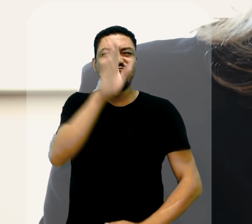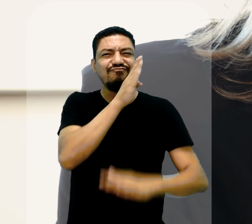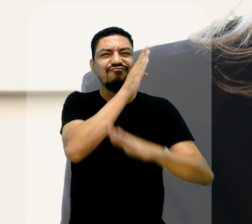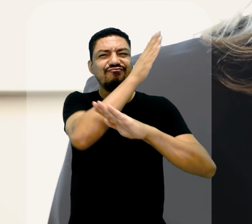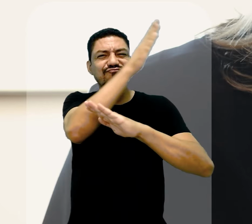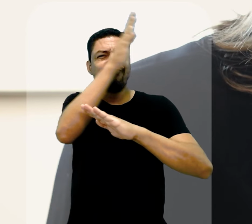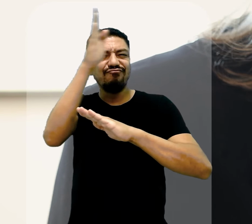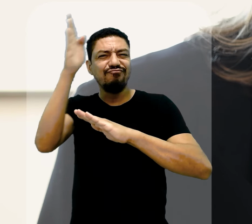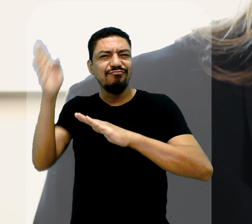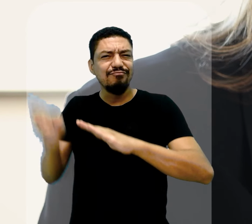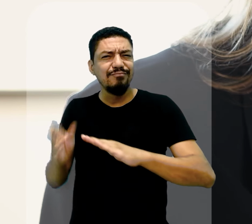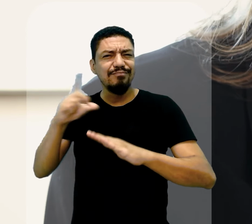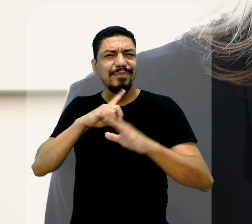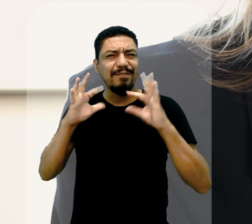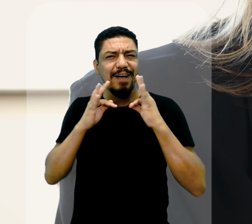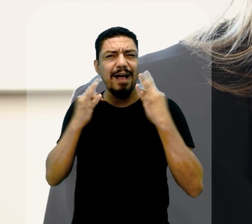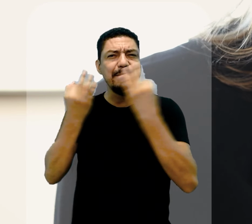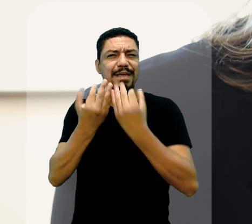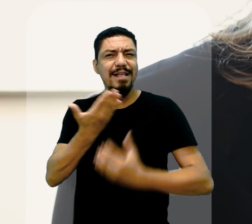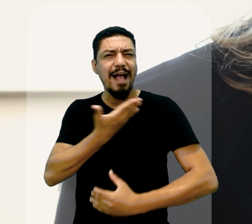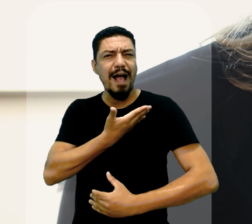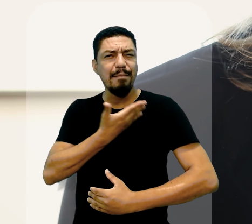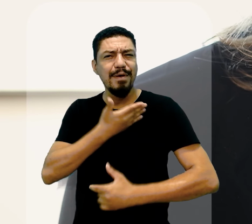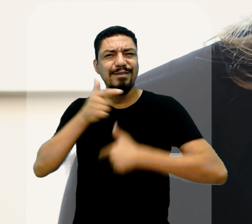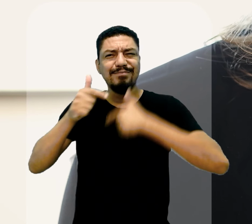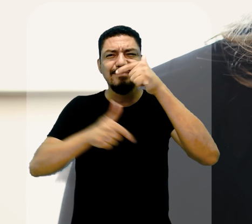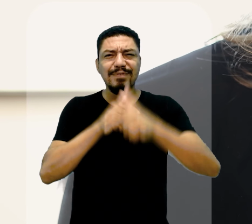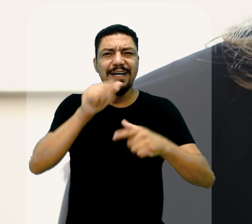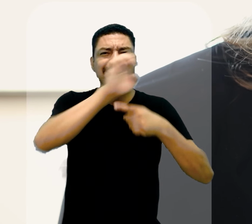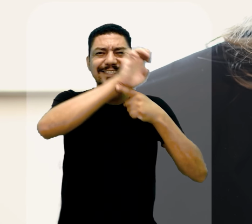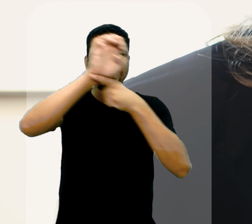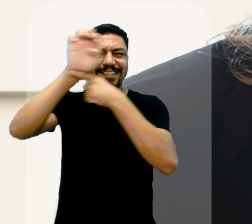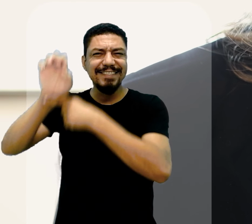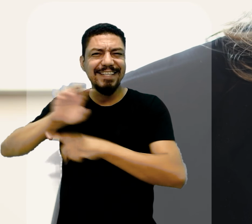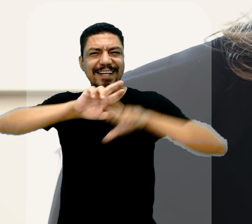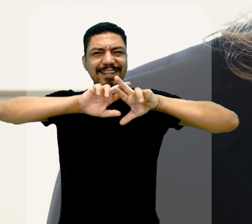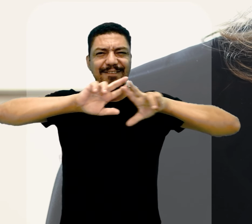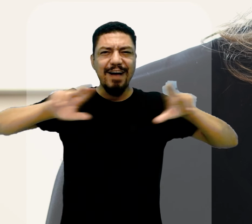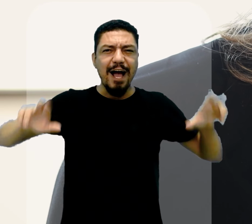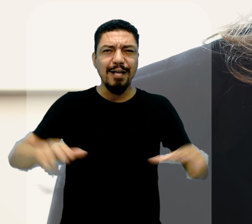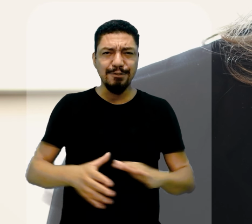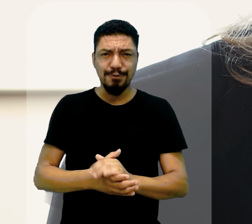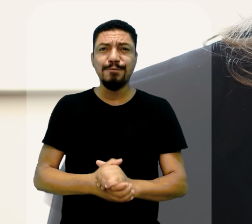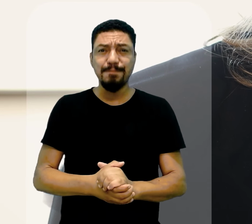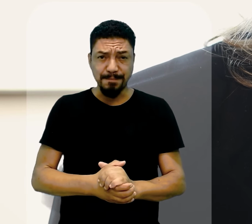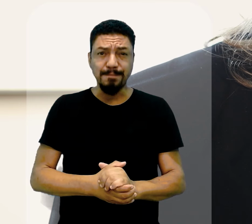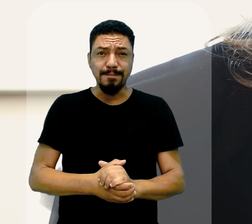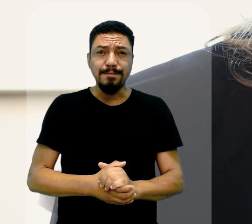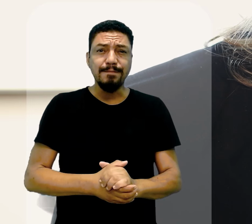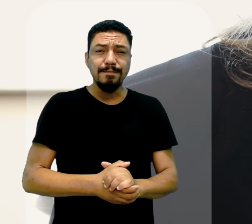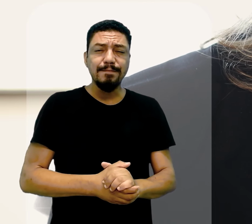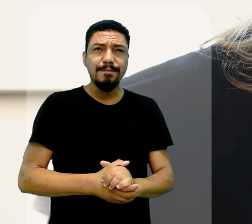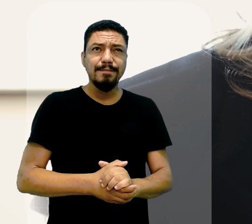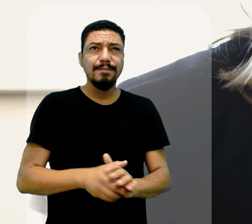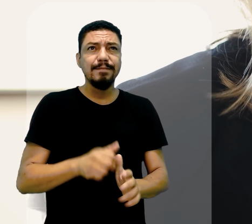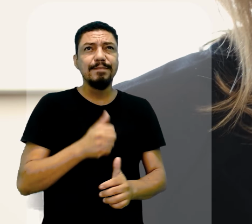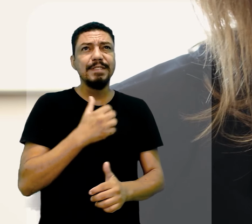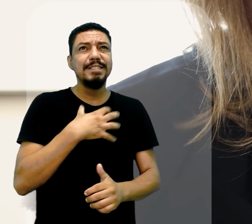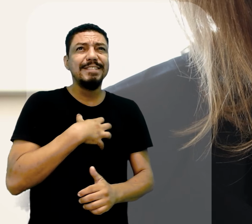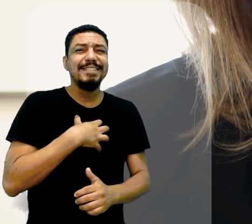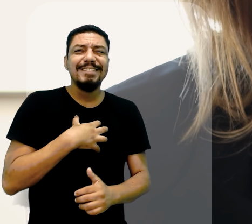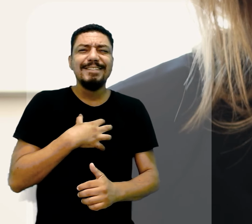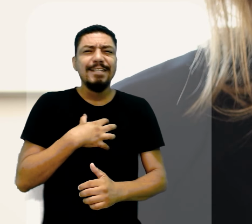ter família e conhecidos e trabalhos em estados diferentes. E aí aquilo de a pessoa estar